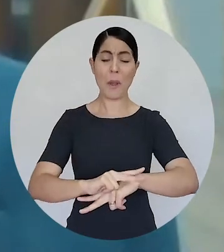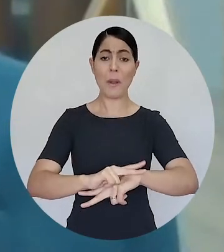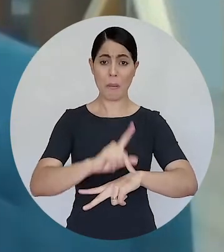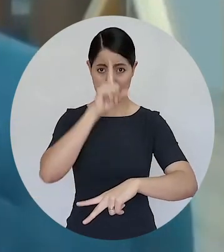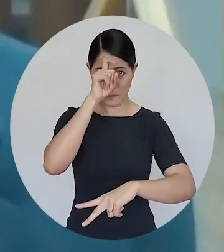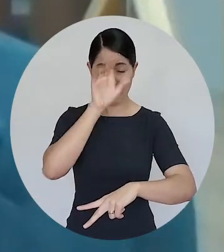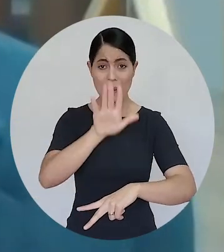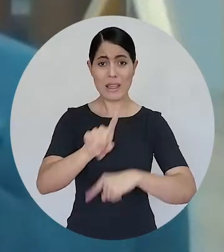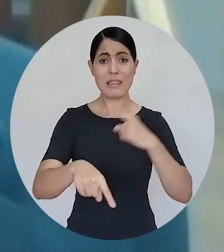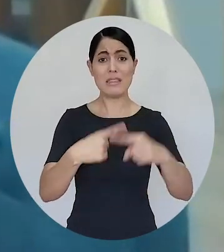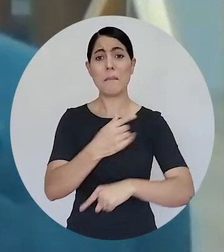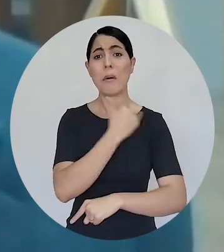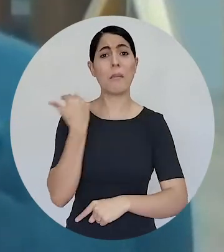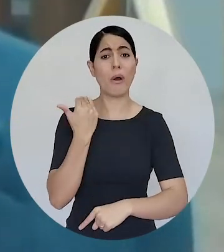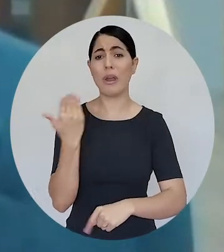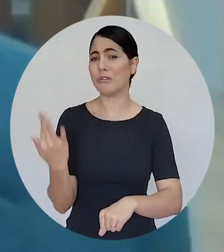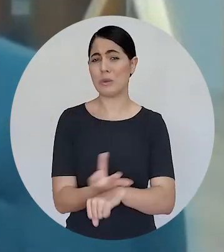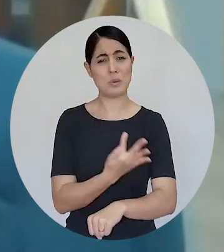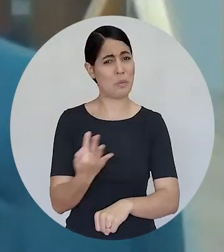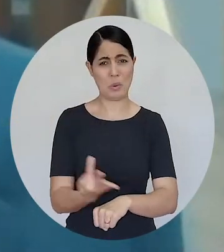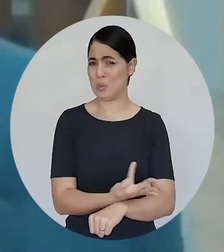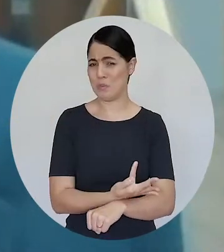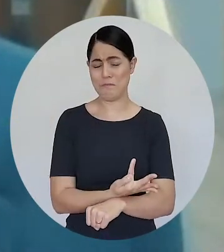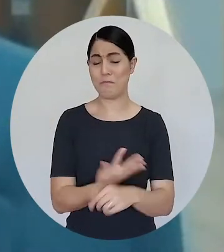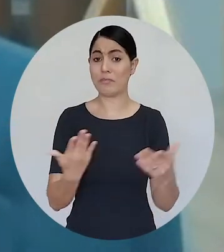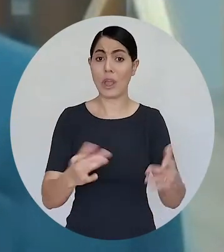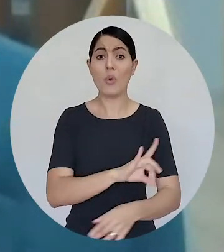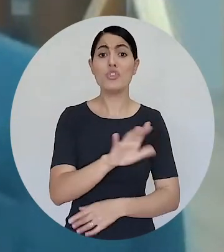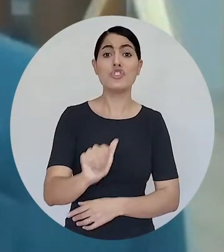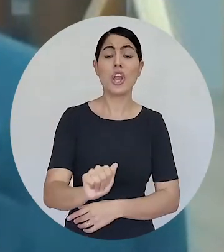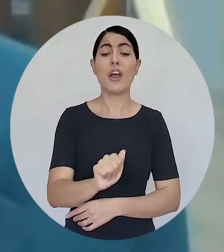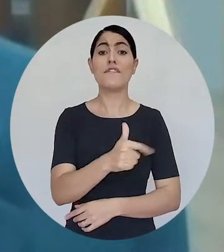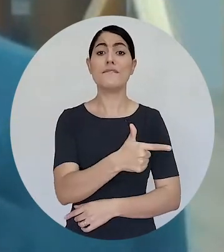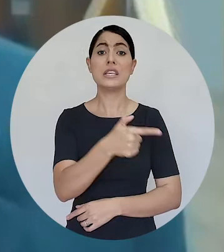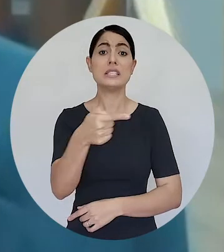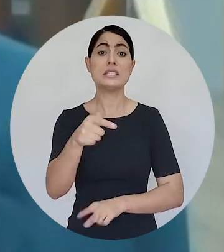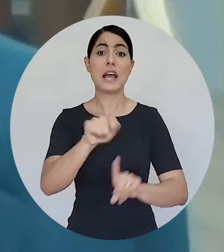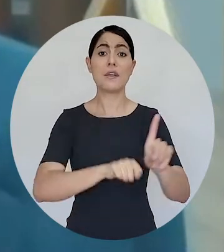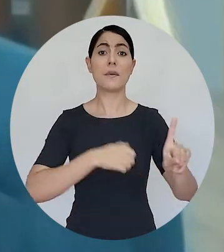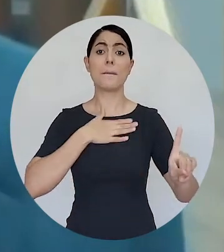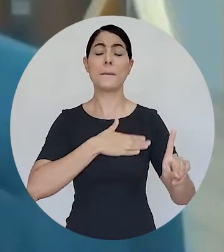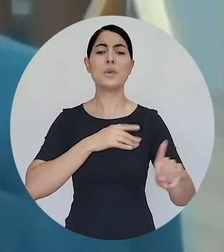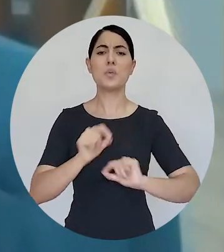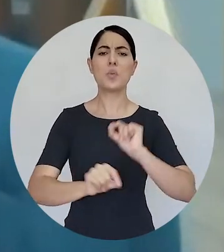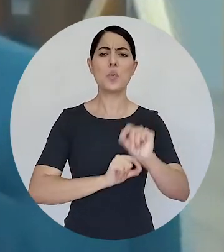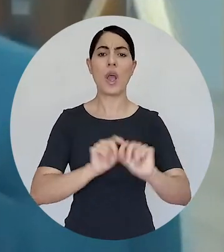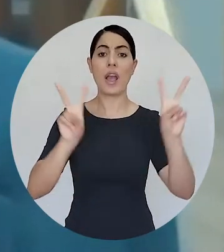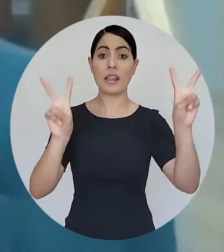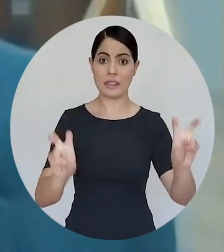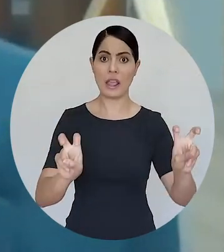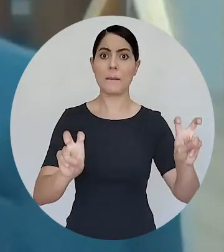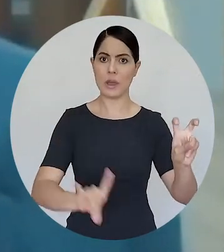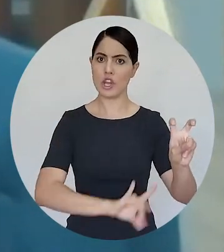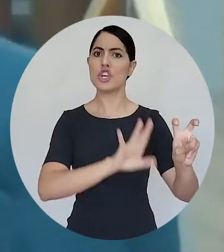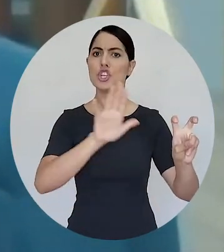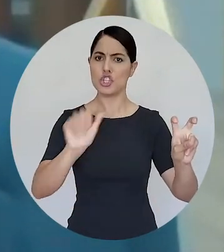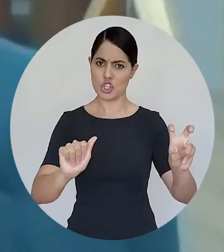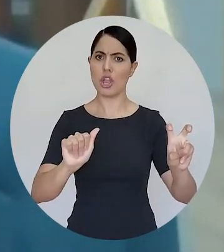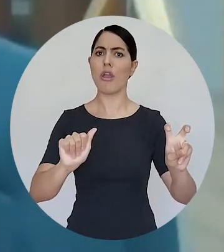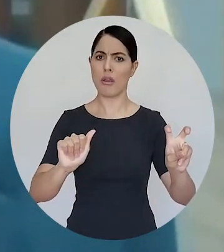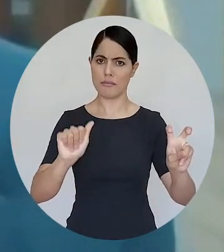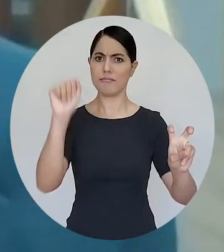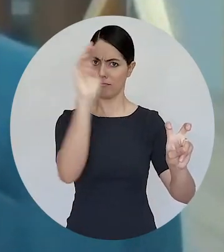hospitalizado. Instituir oficialmente a data de 27 de agosto como Dia Nacional de Luto